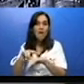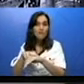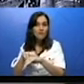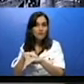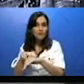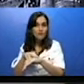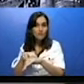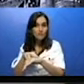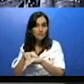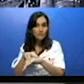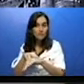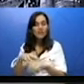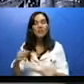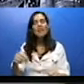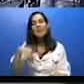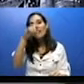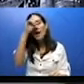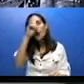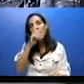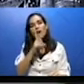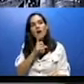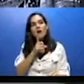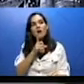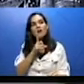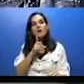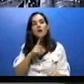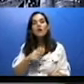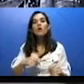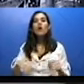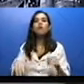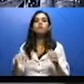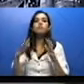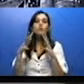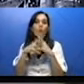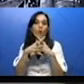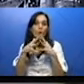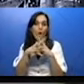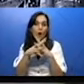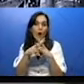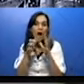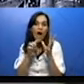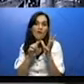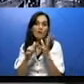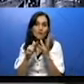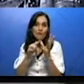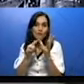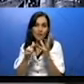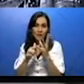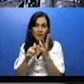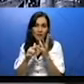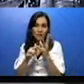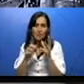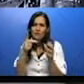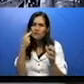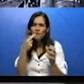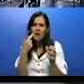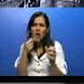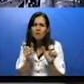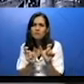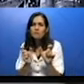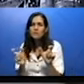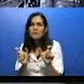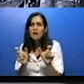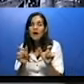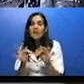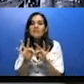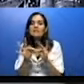temos lá na cor amarela a constante é a vogal que a gente muitas vezes fala sílaba simples tá